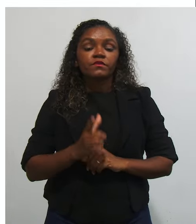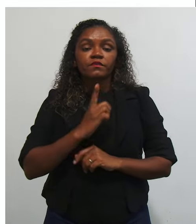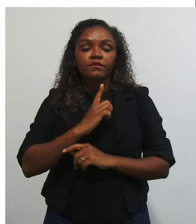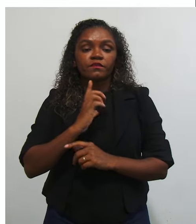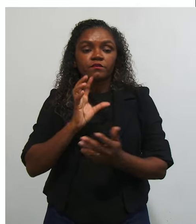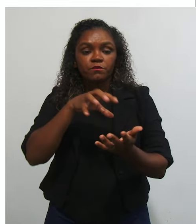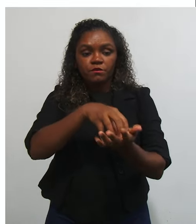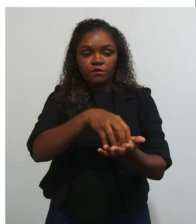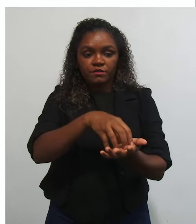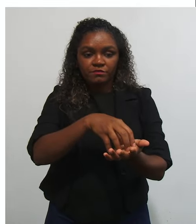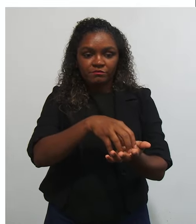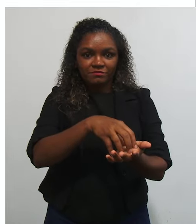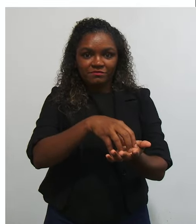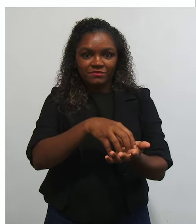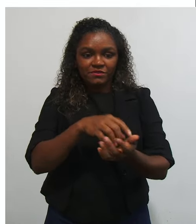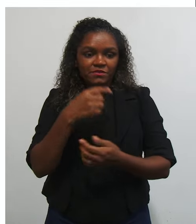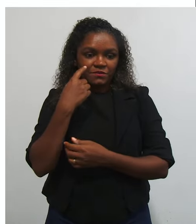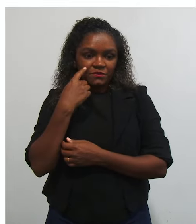o órgão,